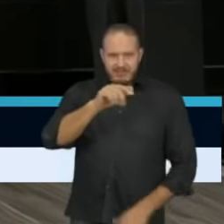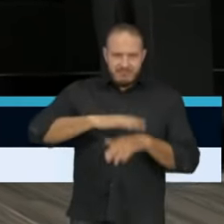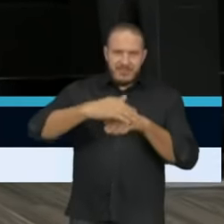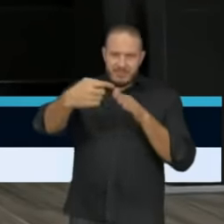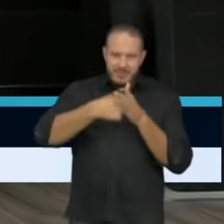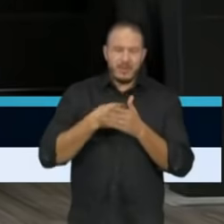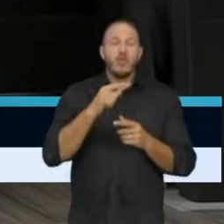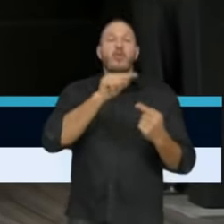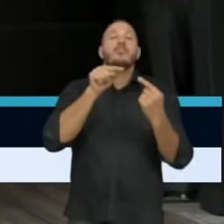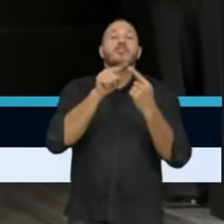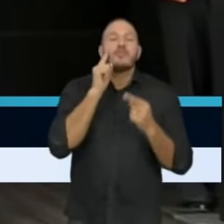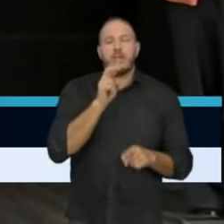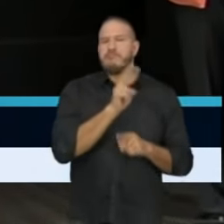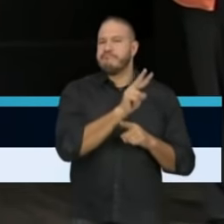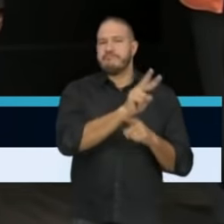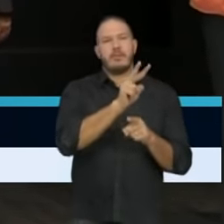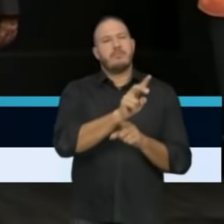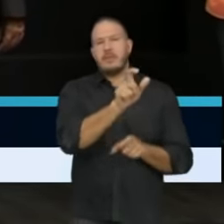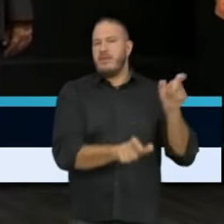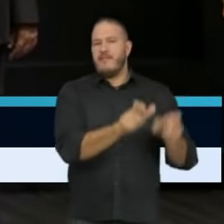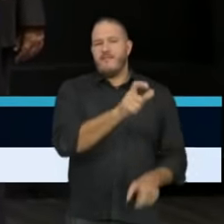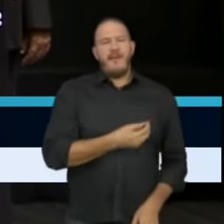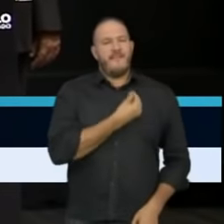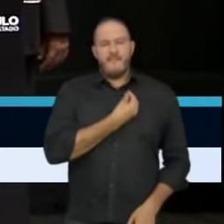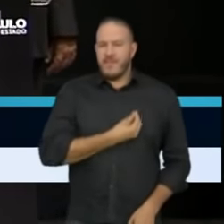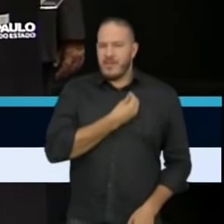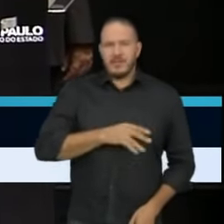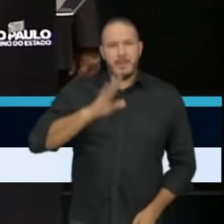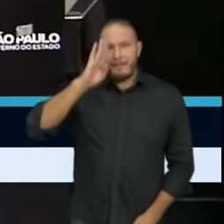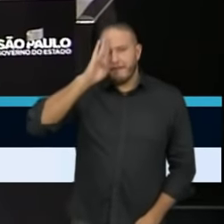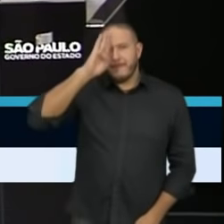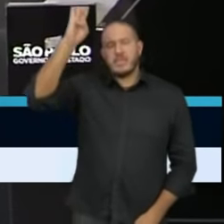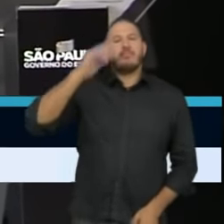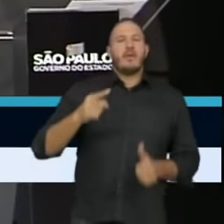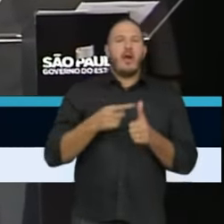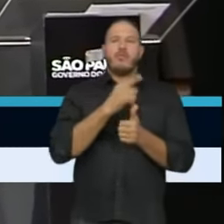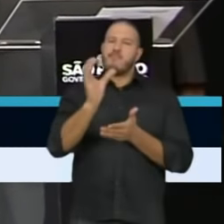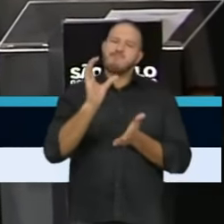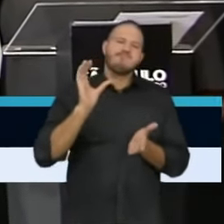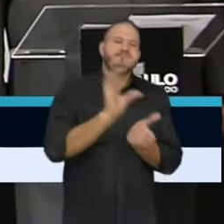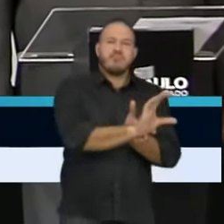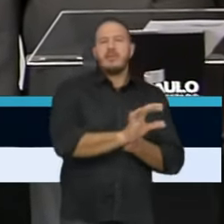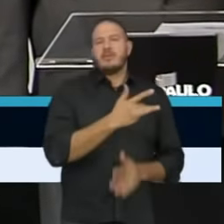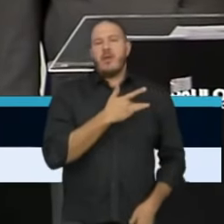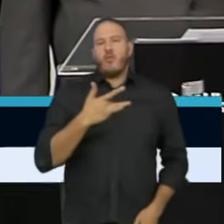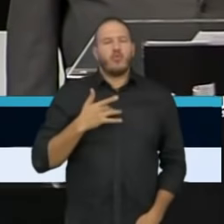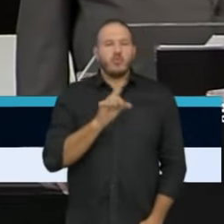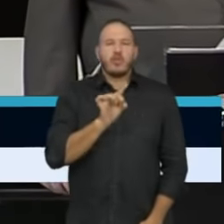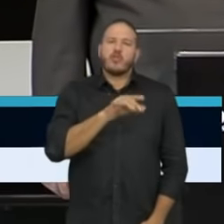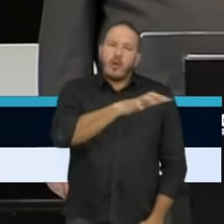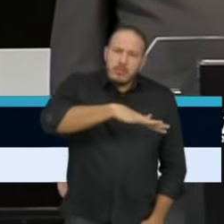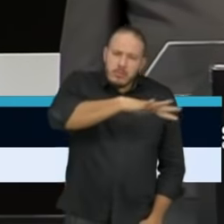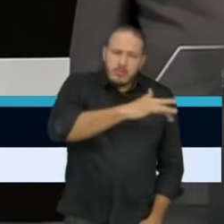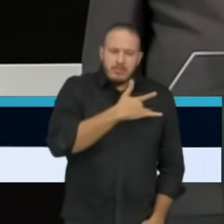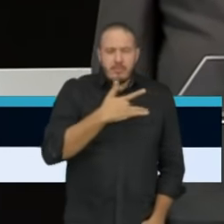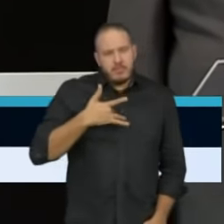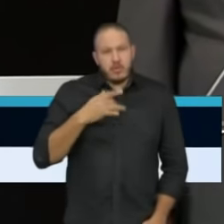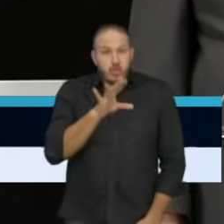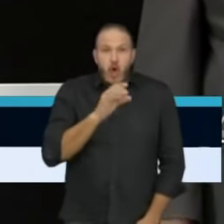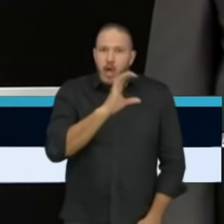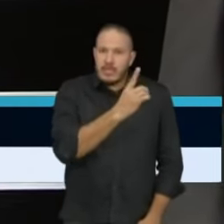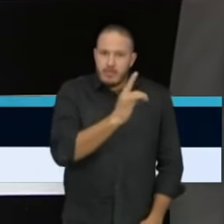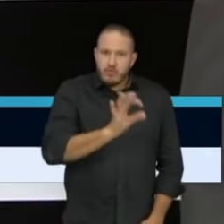preservar vidas, salvar vidas e destinar majoritariamente para a saúde. Não é apenas o setor de saúde, mas majoritariamente